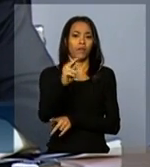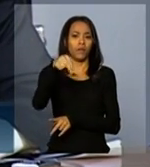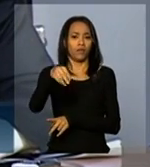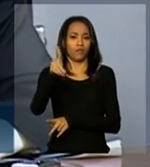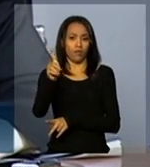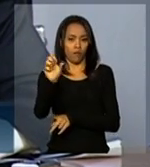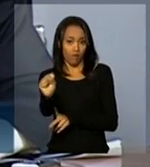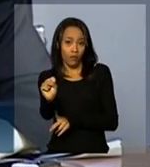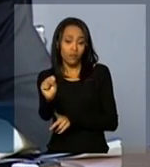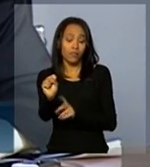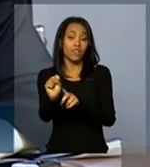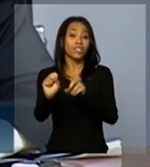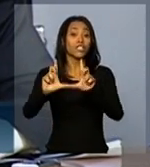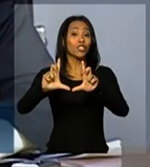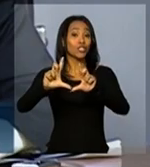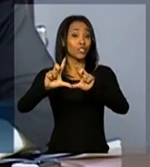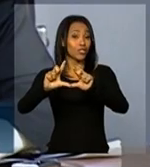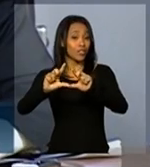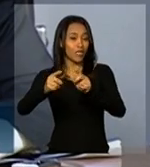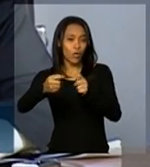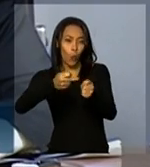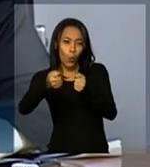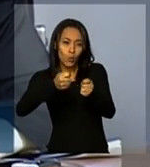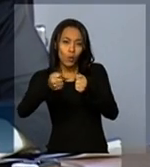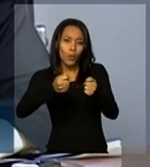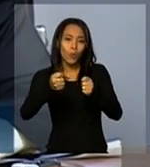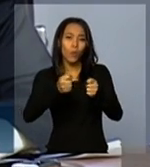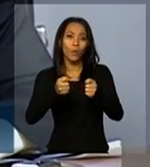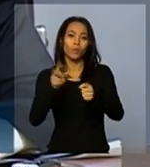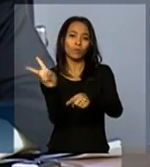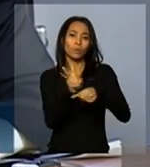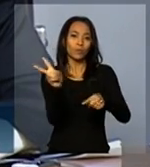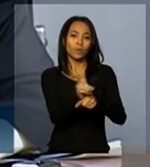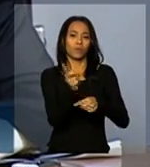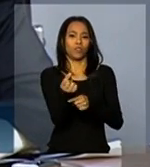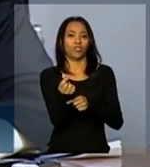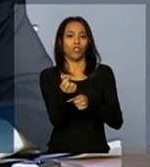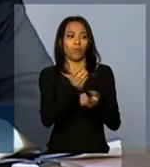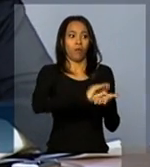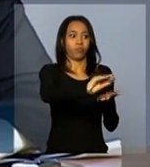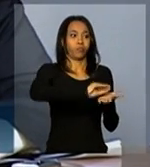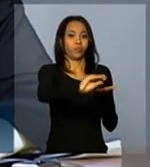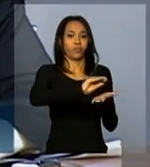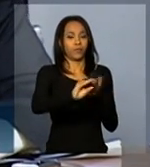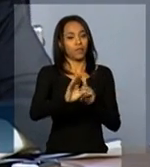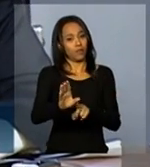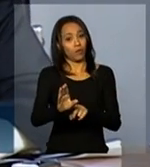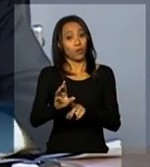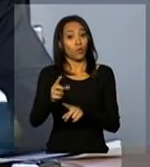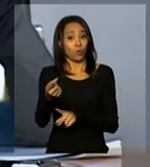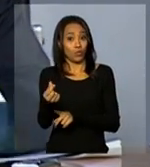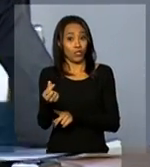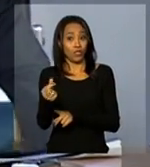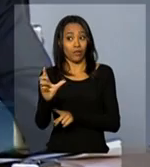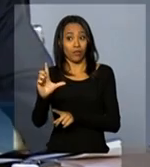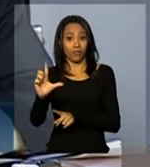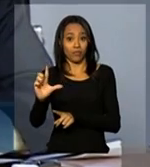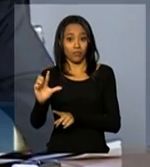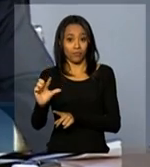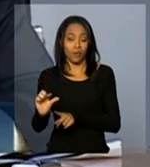a disponibilidade de financiamento para o investimento. Tá? Então, o dinheiro devia estar acabando, o dinheiro